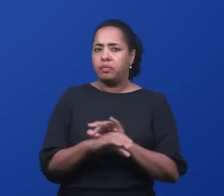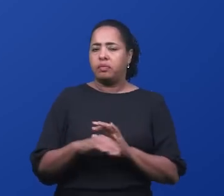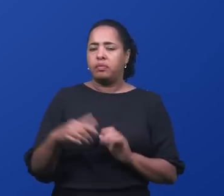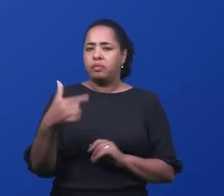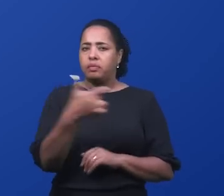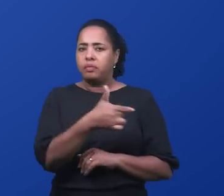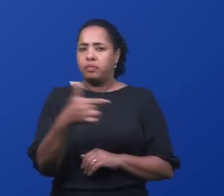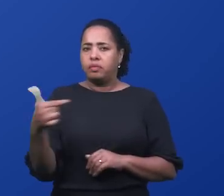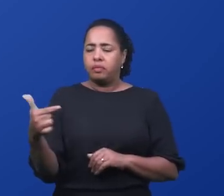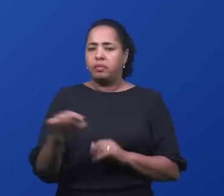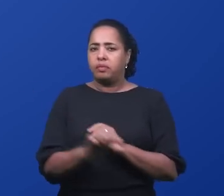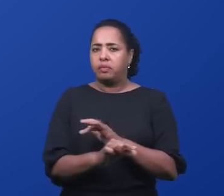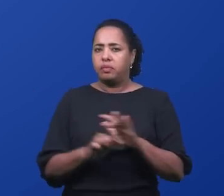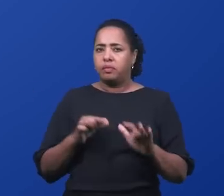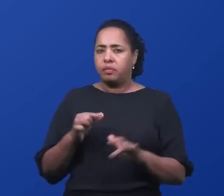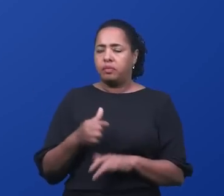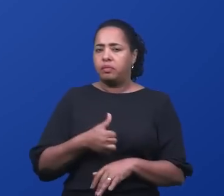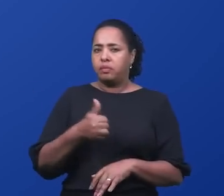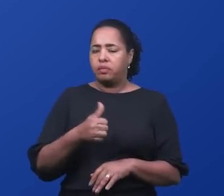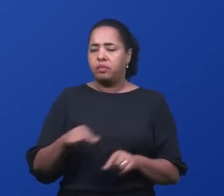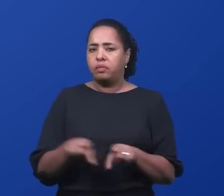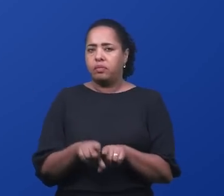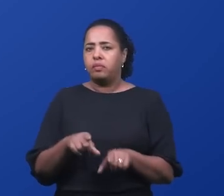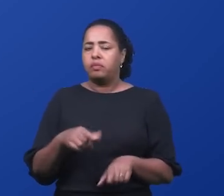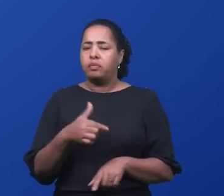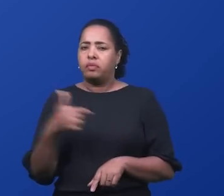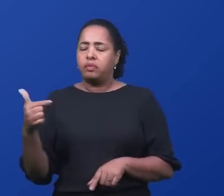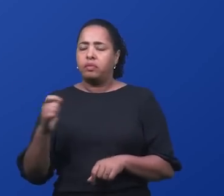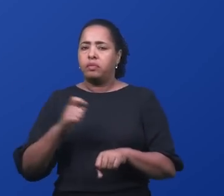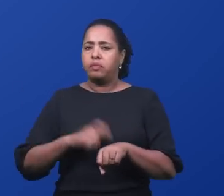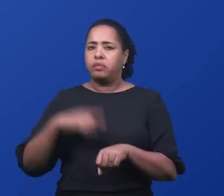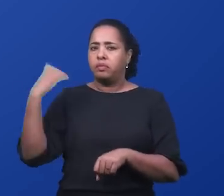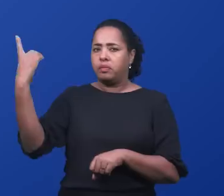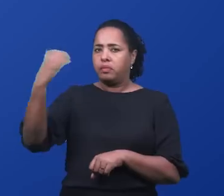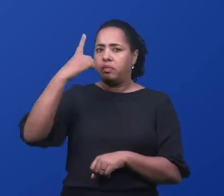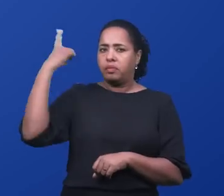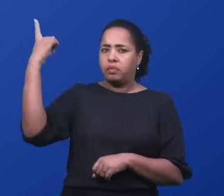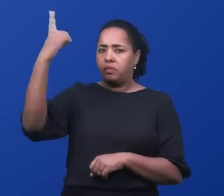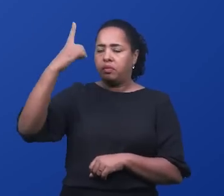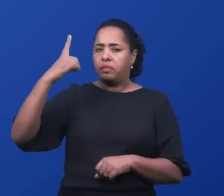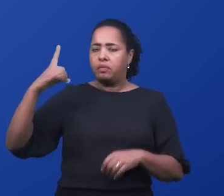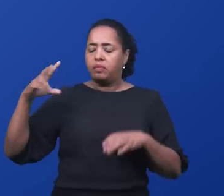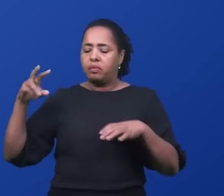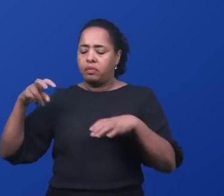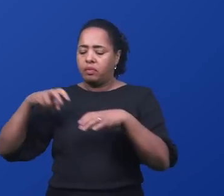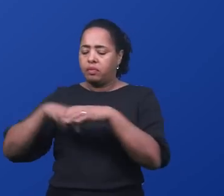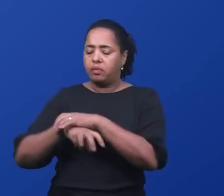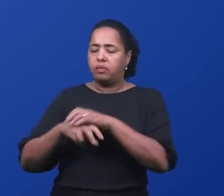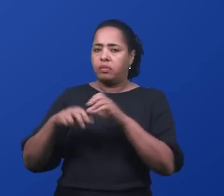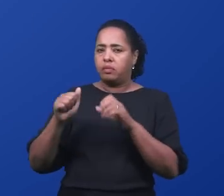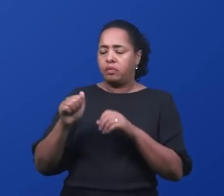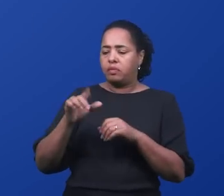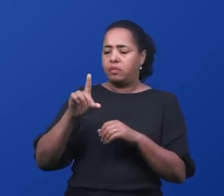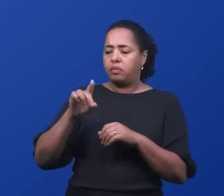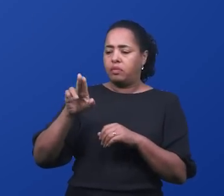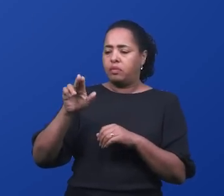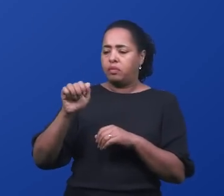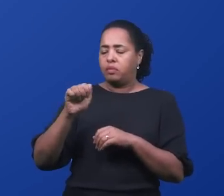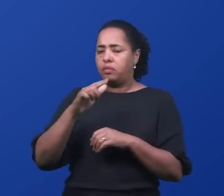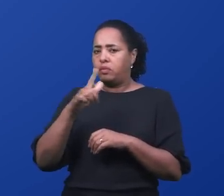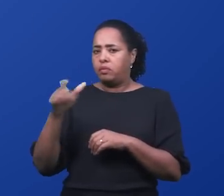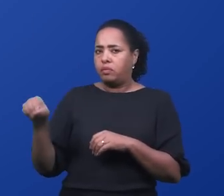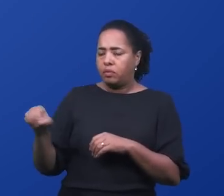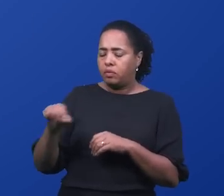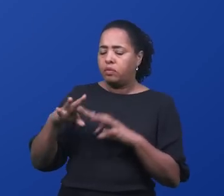capítulo 22, no verso 1 e 2, quando Davi ele estava na caverna de Adulão, se achegaram ali a